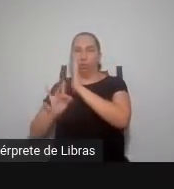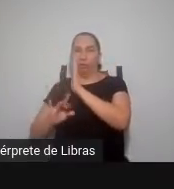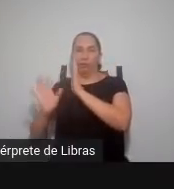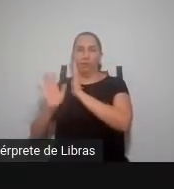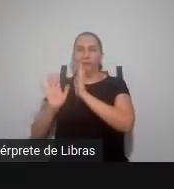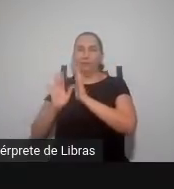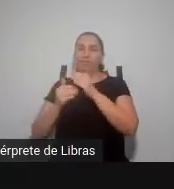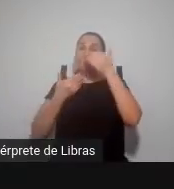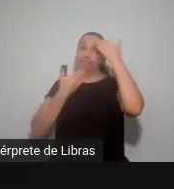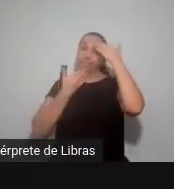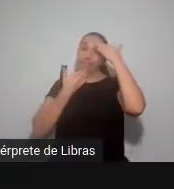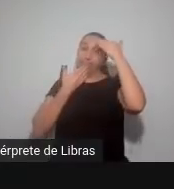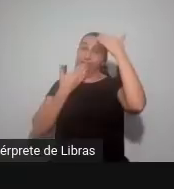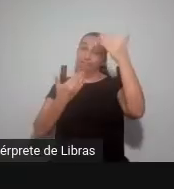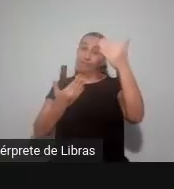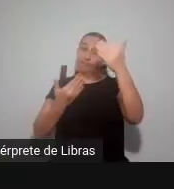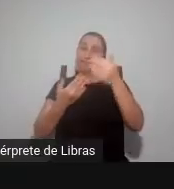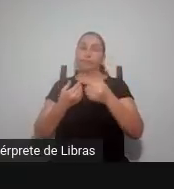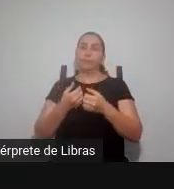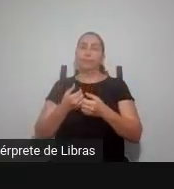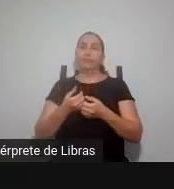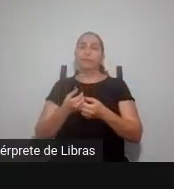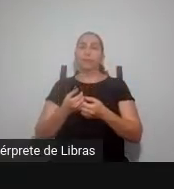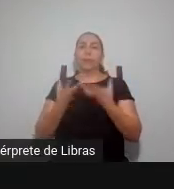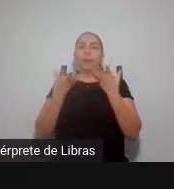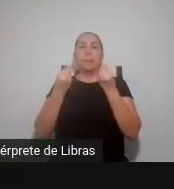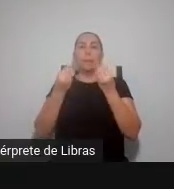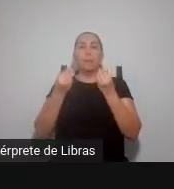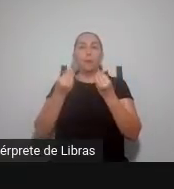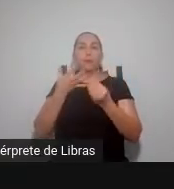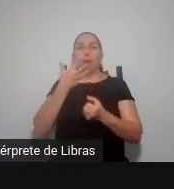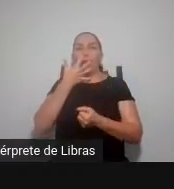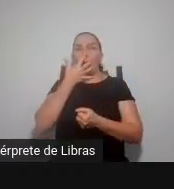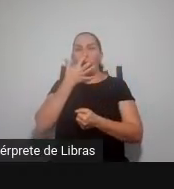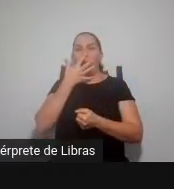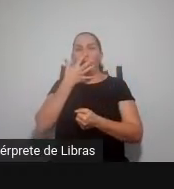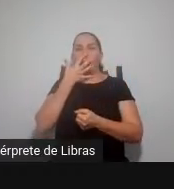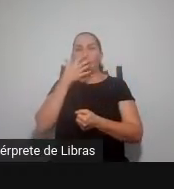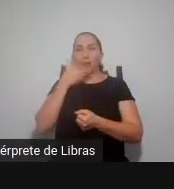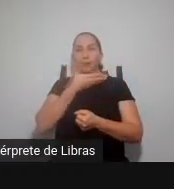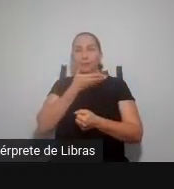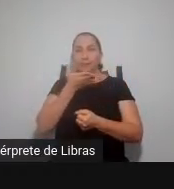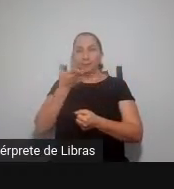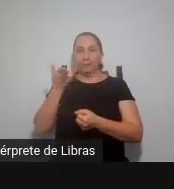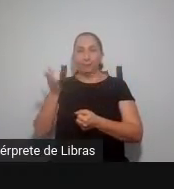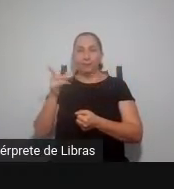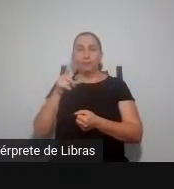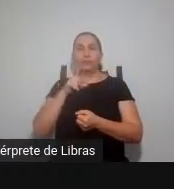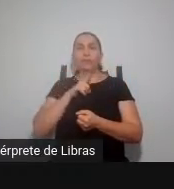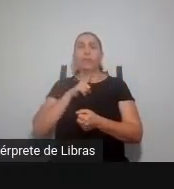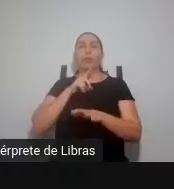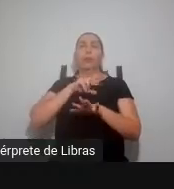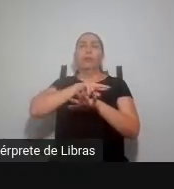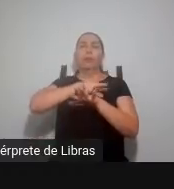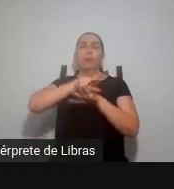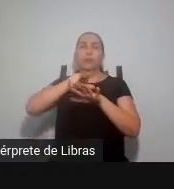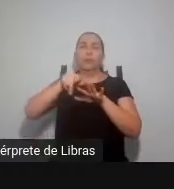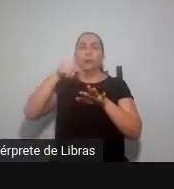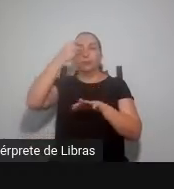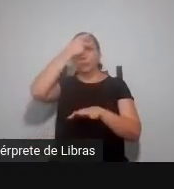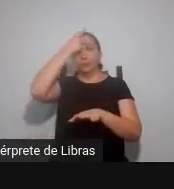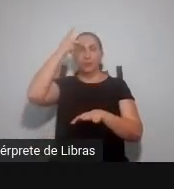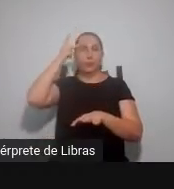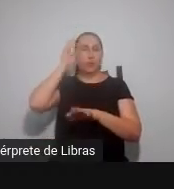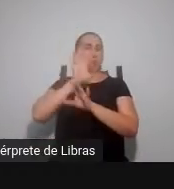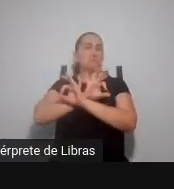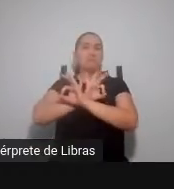agradecer, foi ótimo, muitos elogios por aqui, tá? Muita gente mandando que está ótimo,